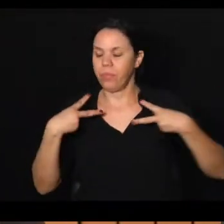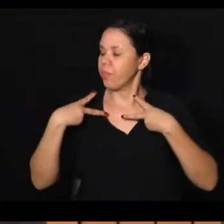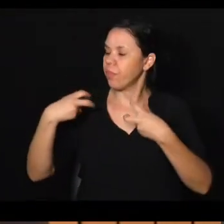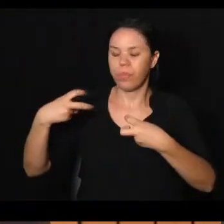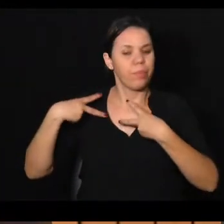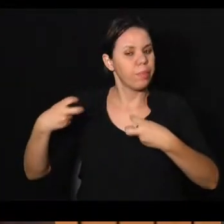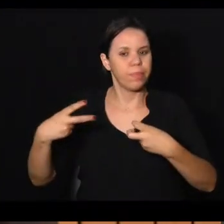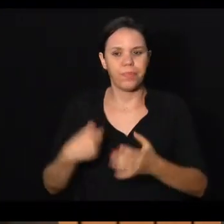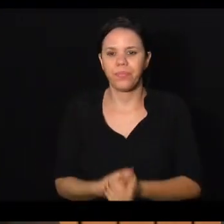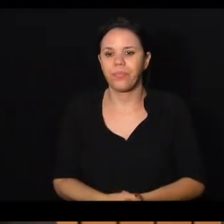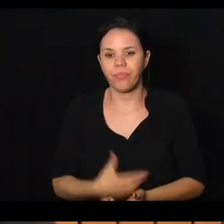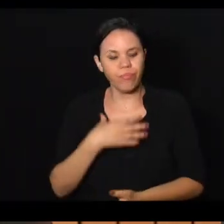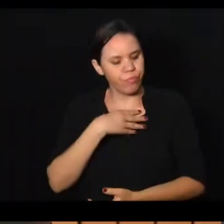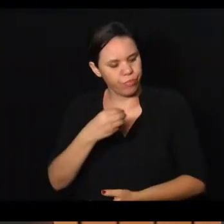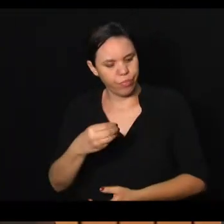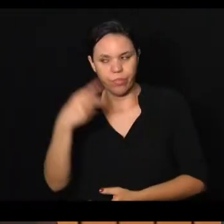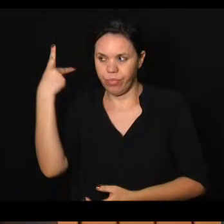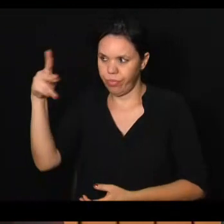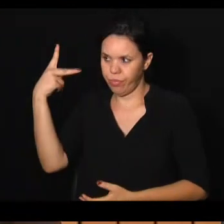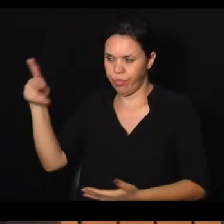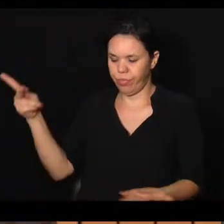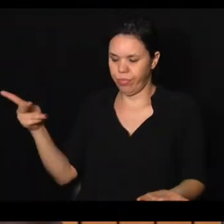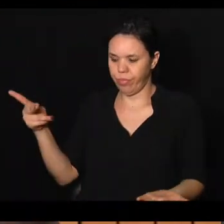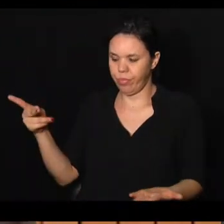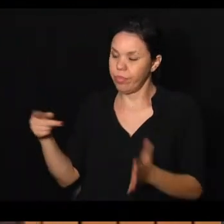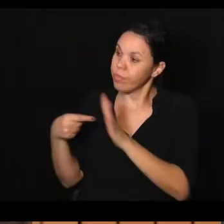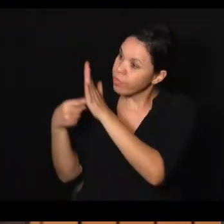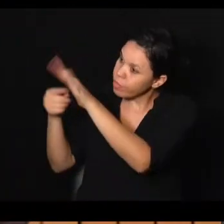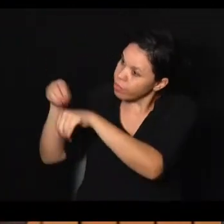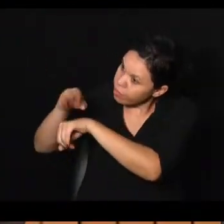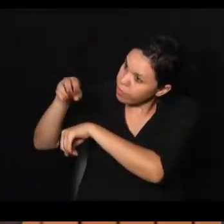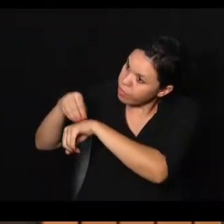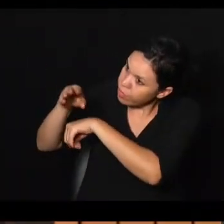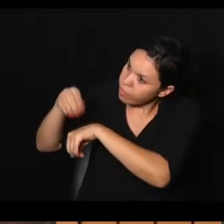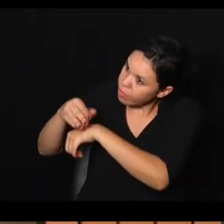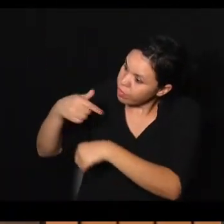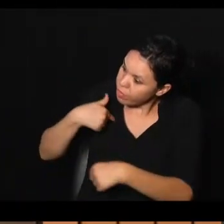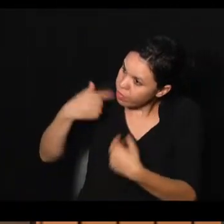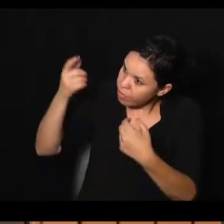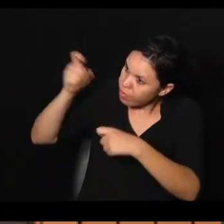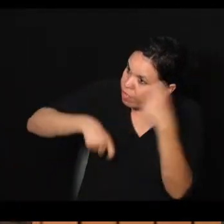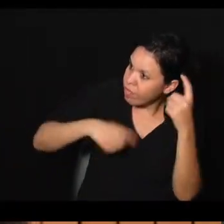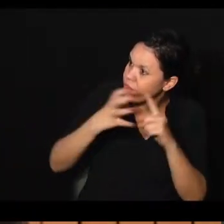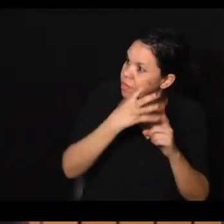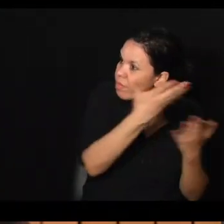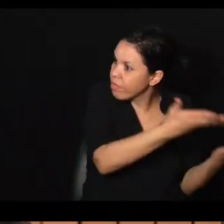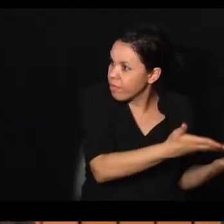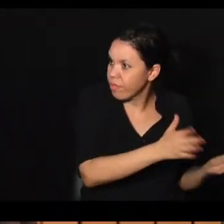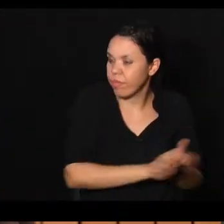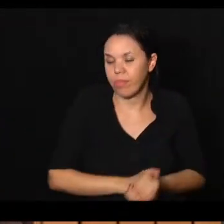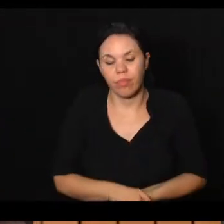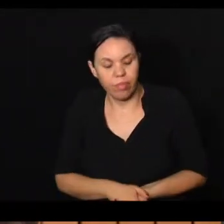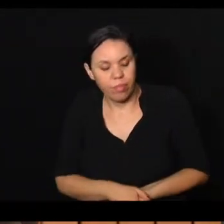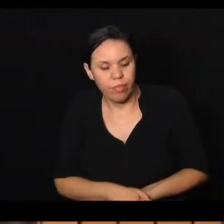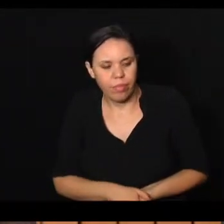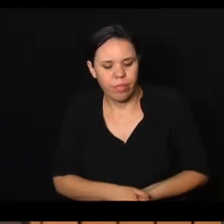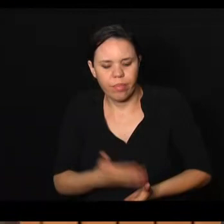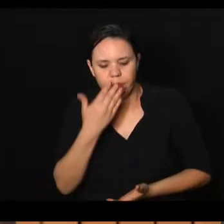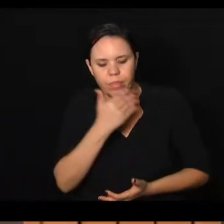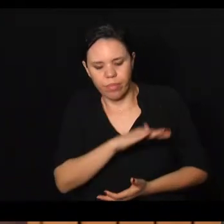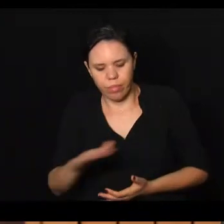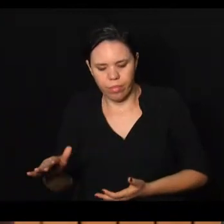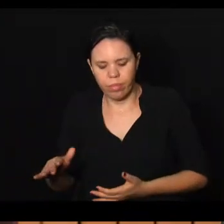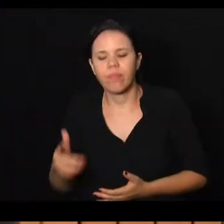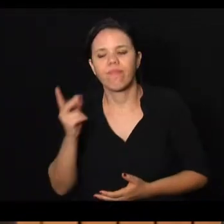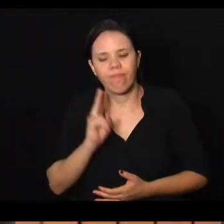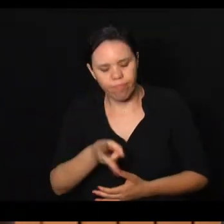percebeu que a filha dele estava mandando sinais. As crianças hoje continuam